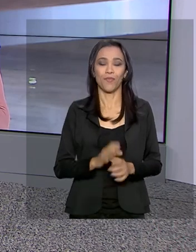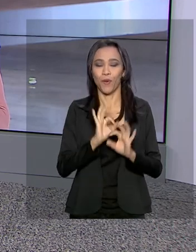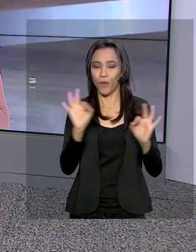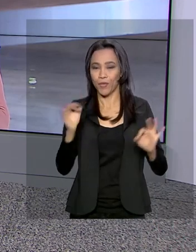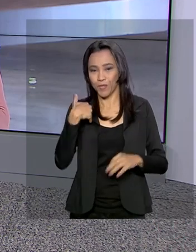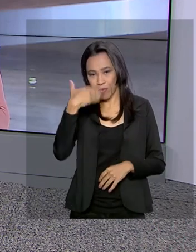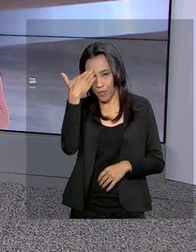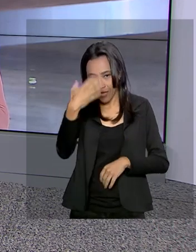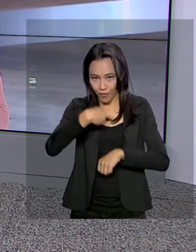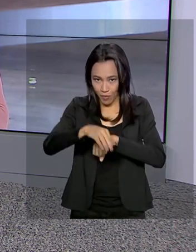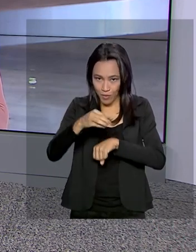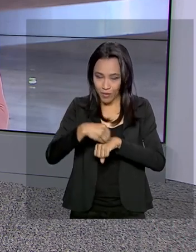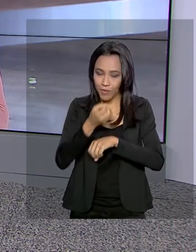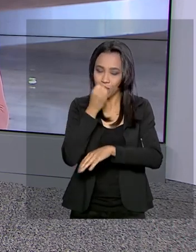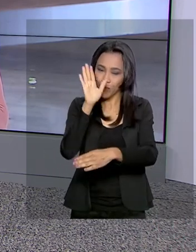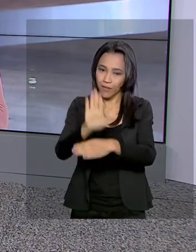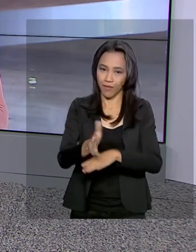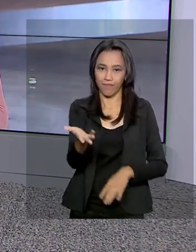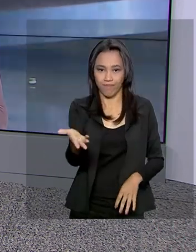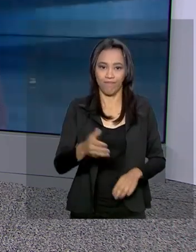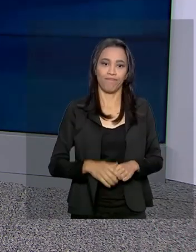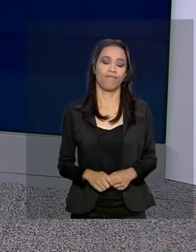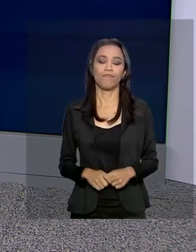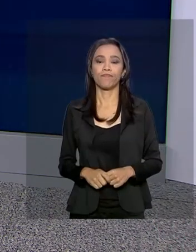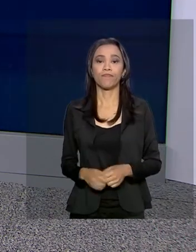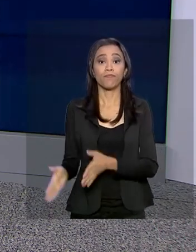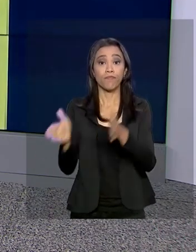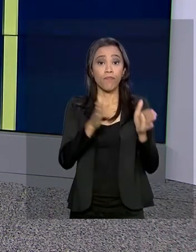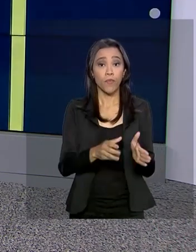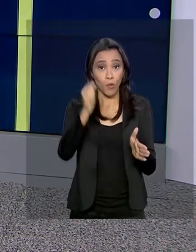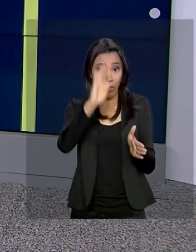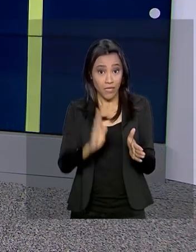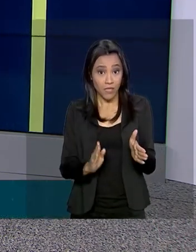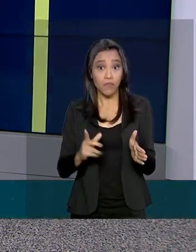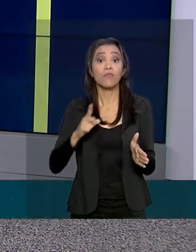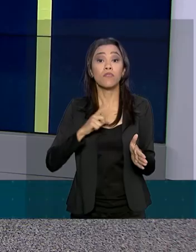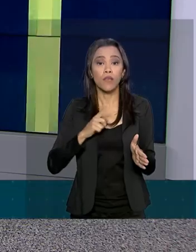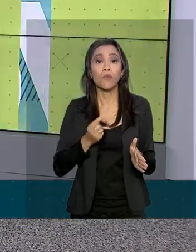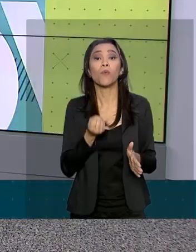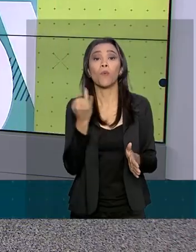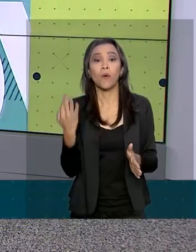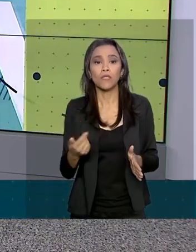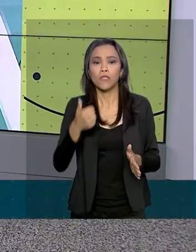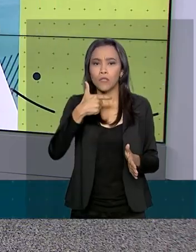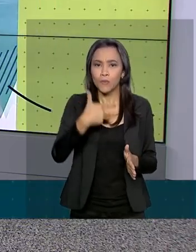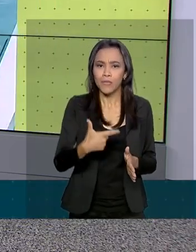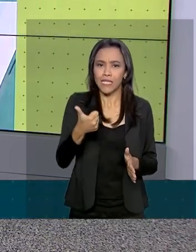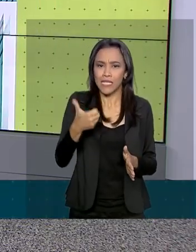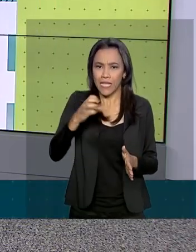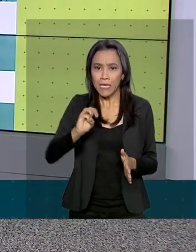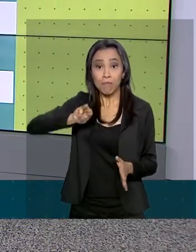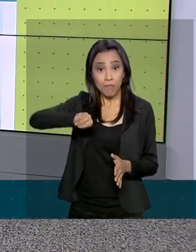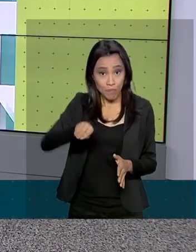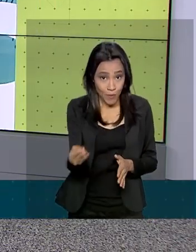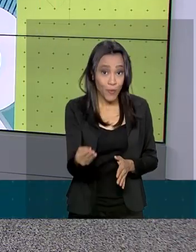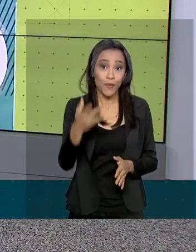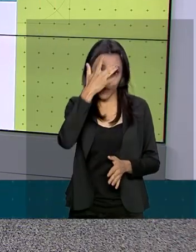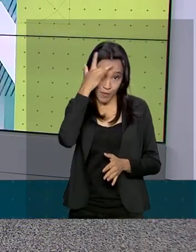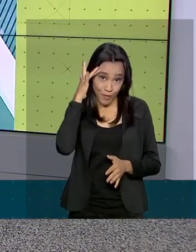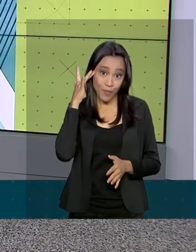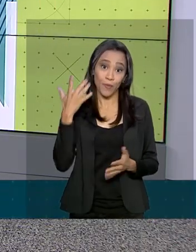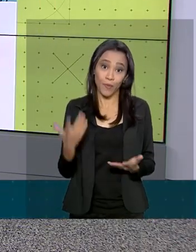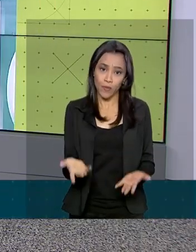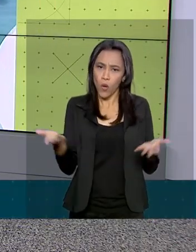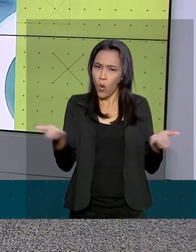obrigado pelas informações. Boa tarde para você. O Brasil tem mais de 210 milhões de habitantes. A estimativa